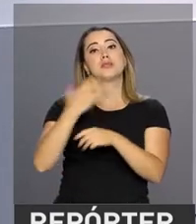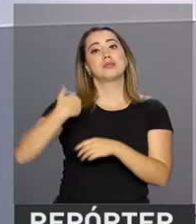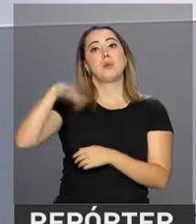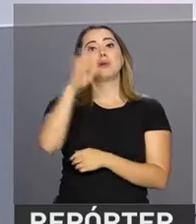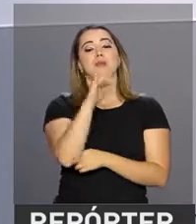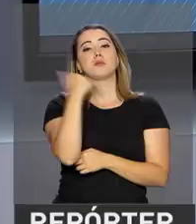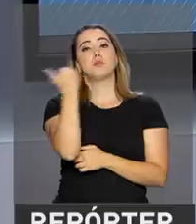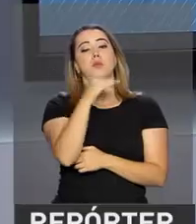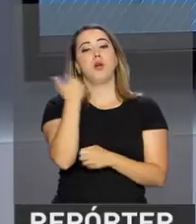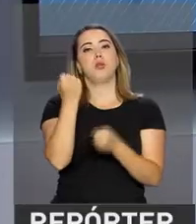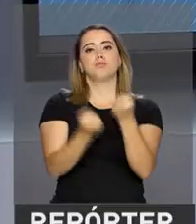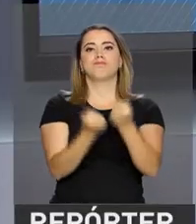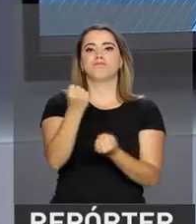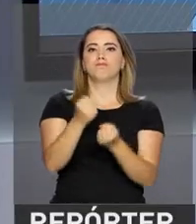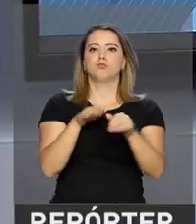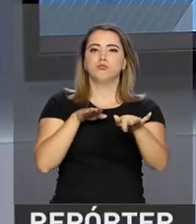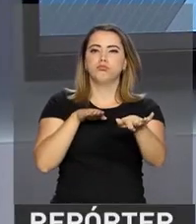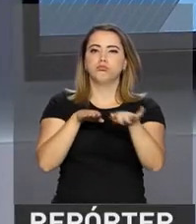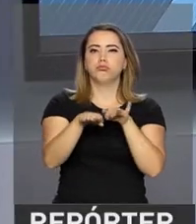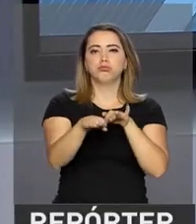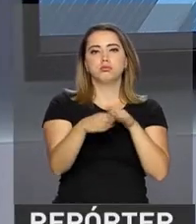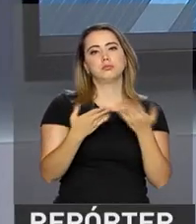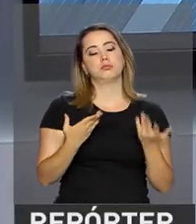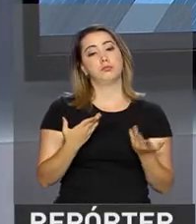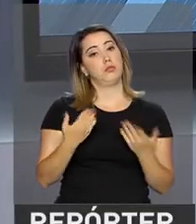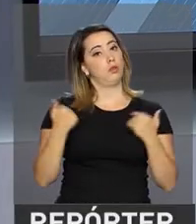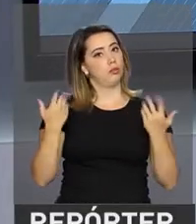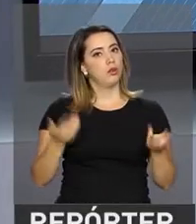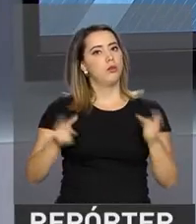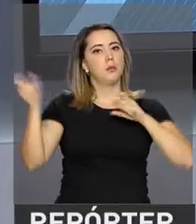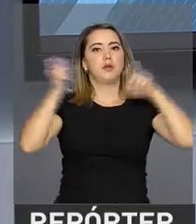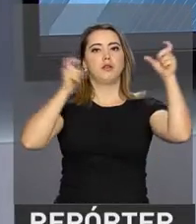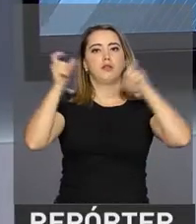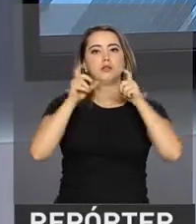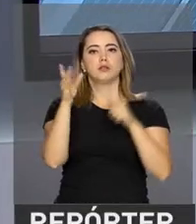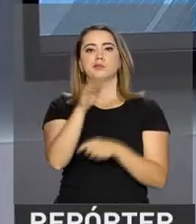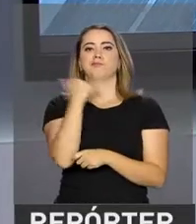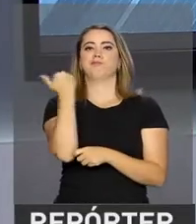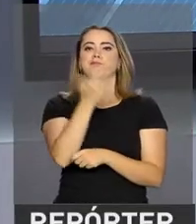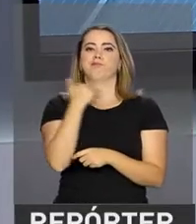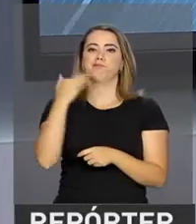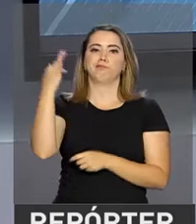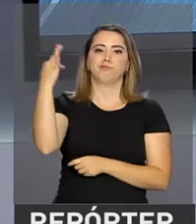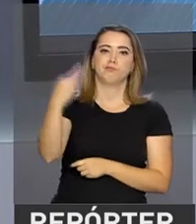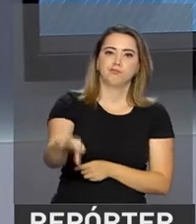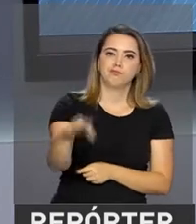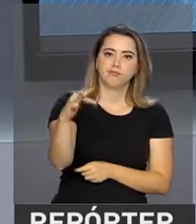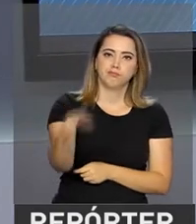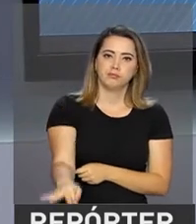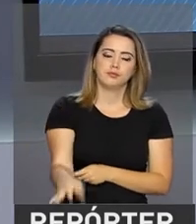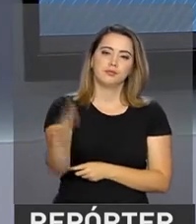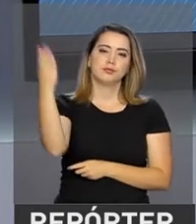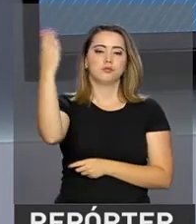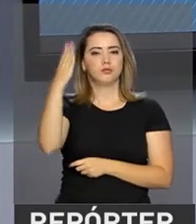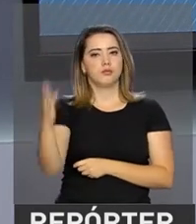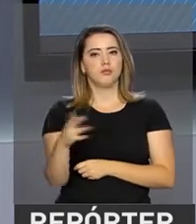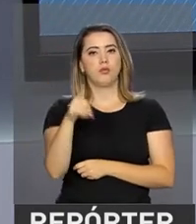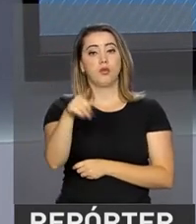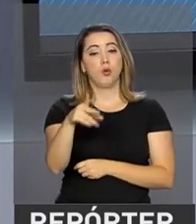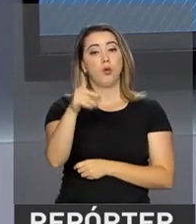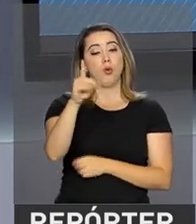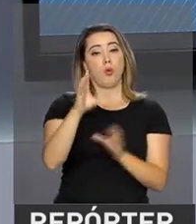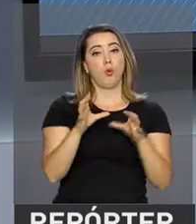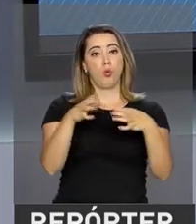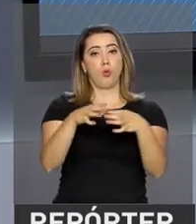no trânsito para alertar sobre os altos índices de mortos e feridos no trânsito brasileiro o denatran